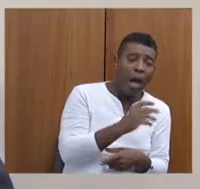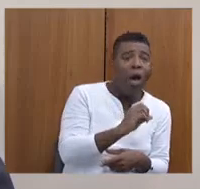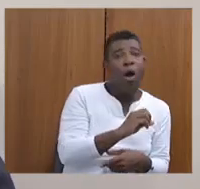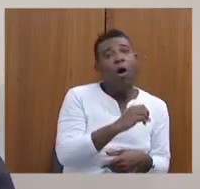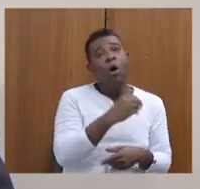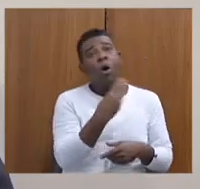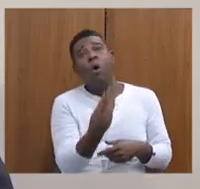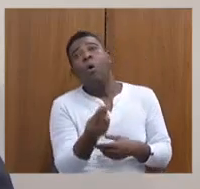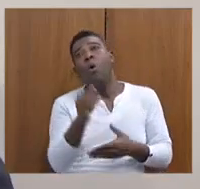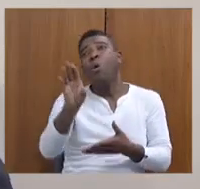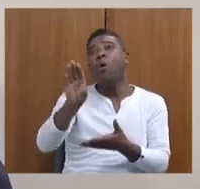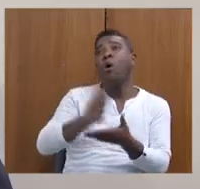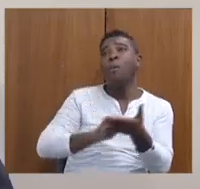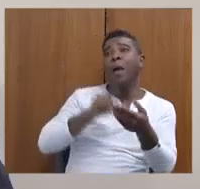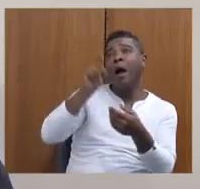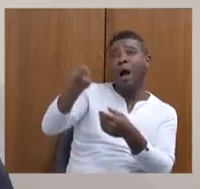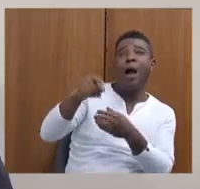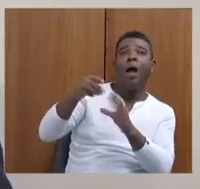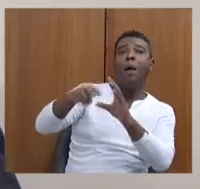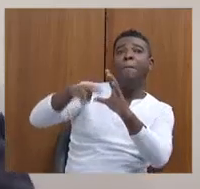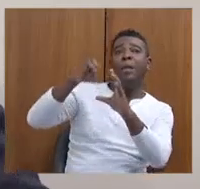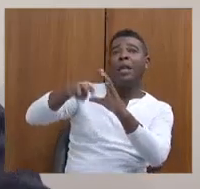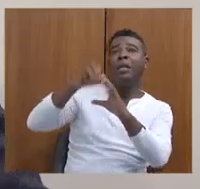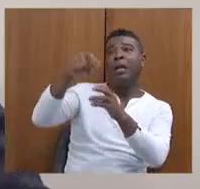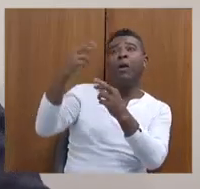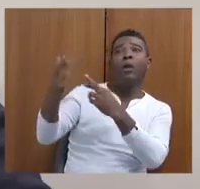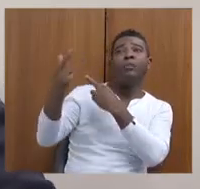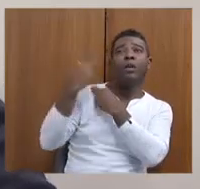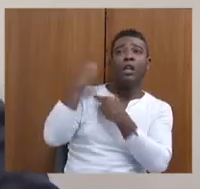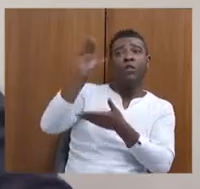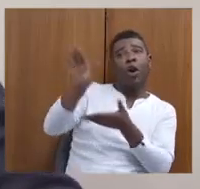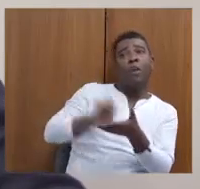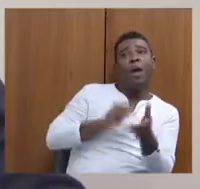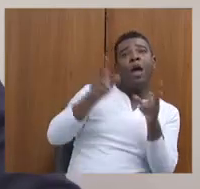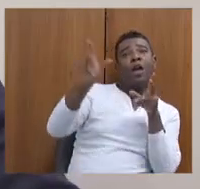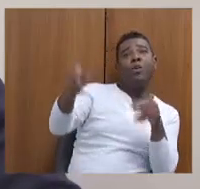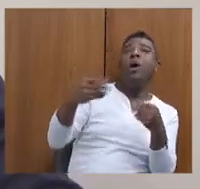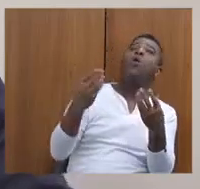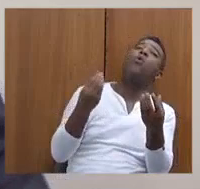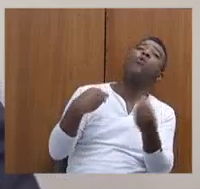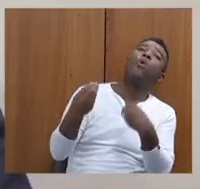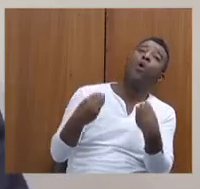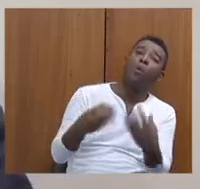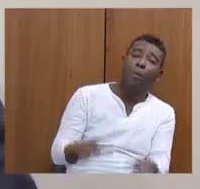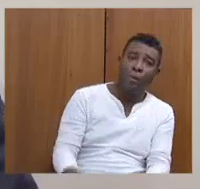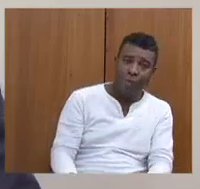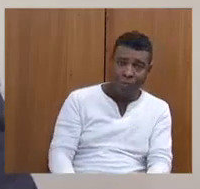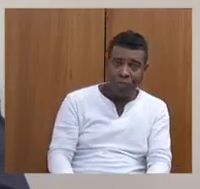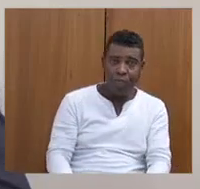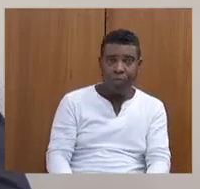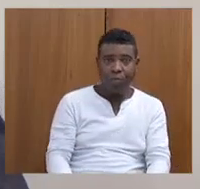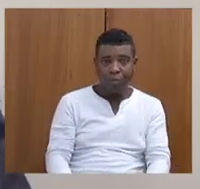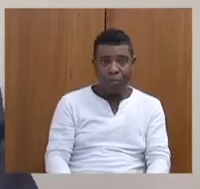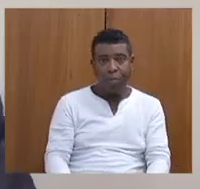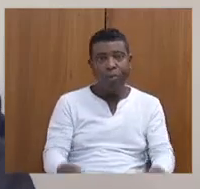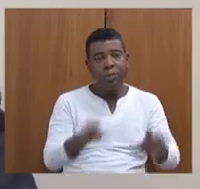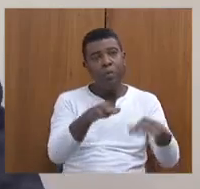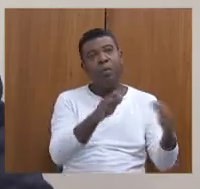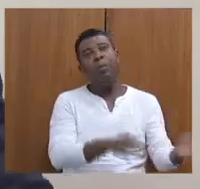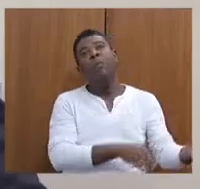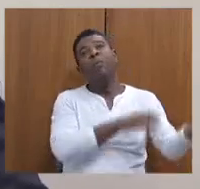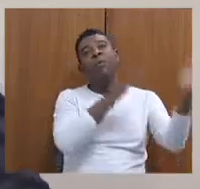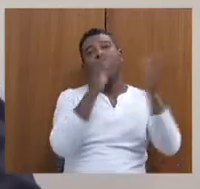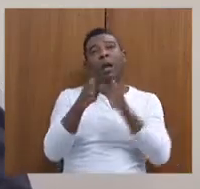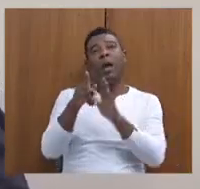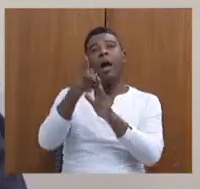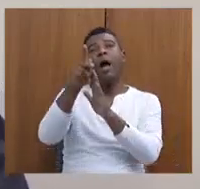municípios que tem mineração responsável mineração que gera emprego e renda e com relação aos projetos ao projeto do Vale do